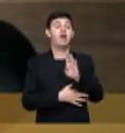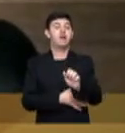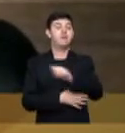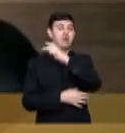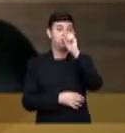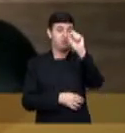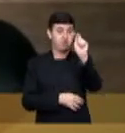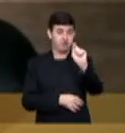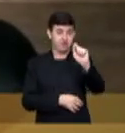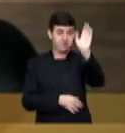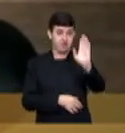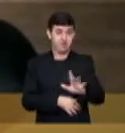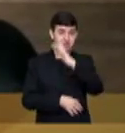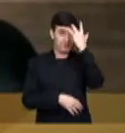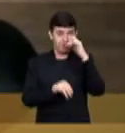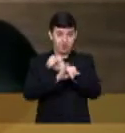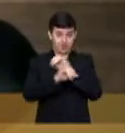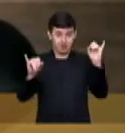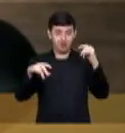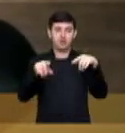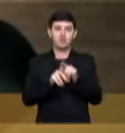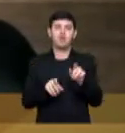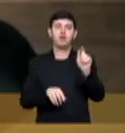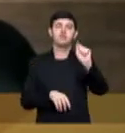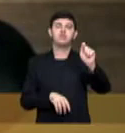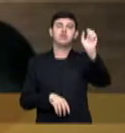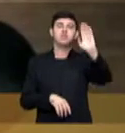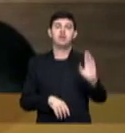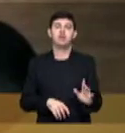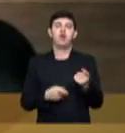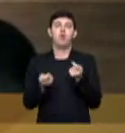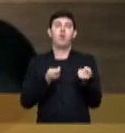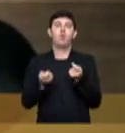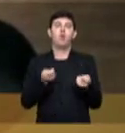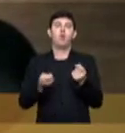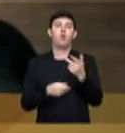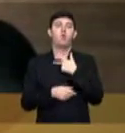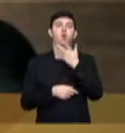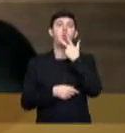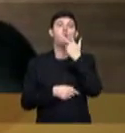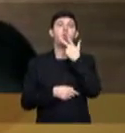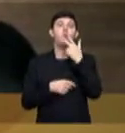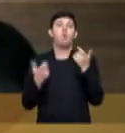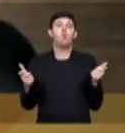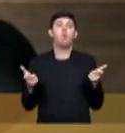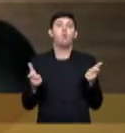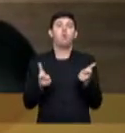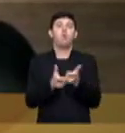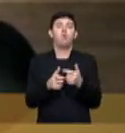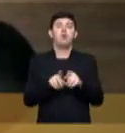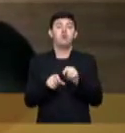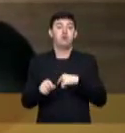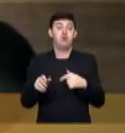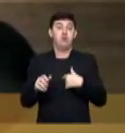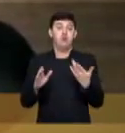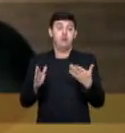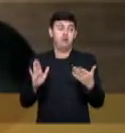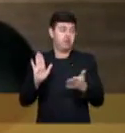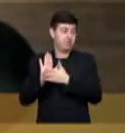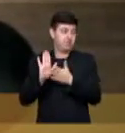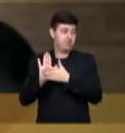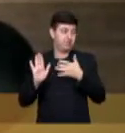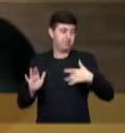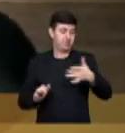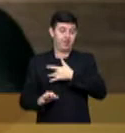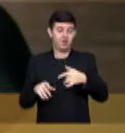e a Associação Brasileira de Controle do Tabagismo, Promoção da Saúde e dos